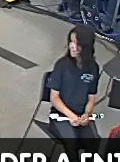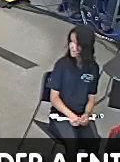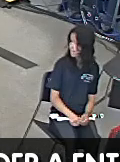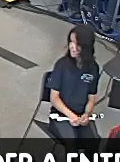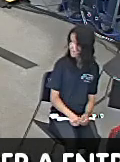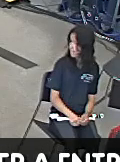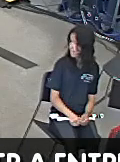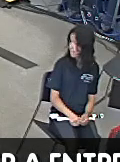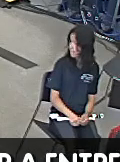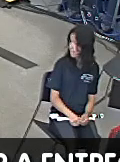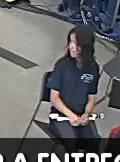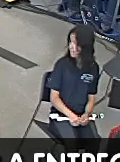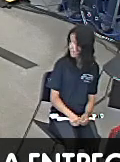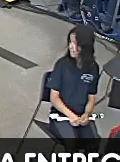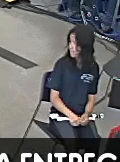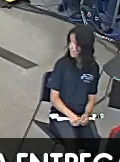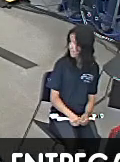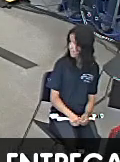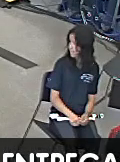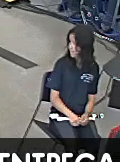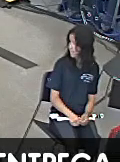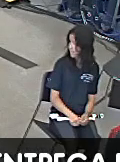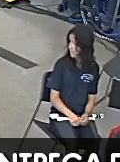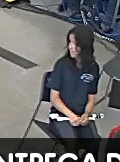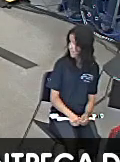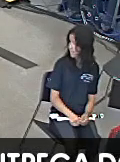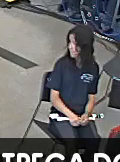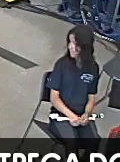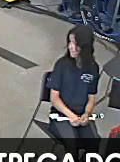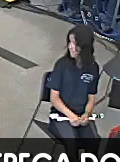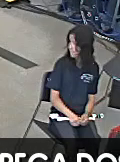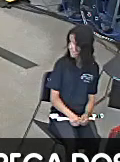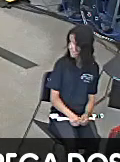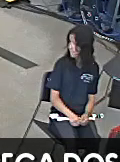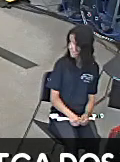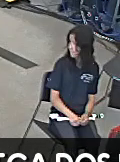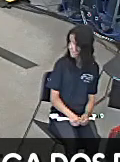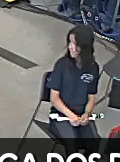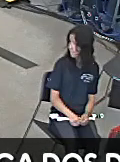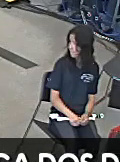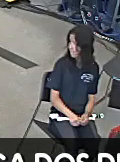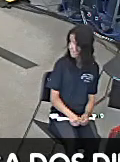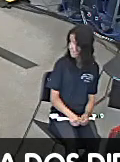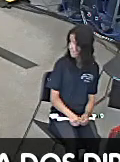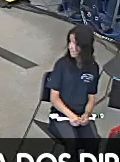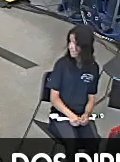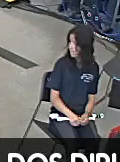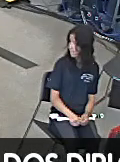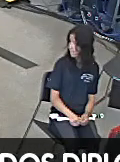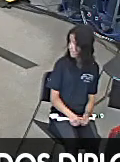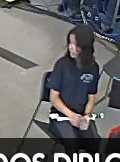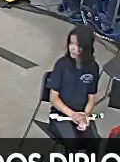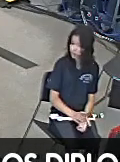é uma luta transformadora contra hegemônica. Parabéns.